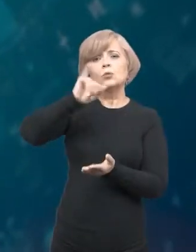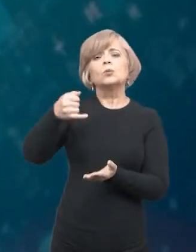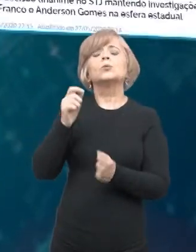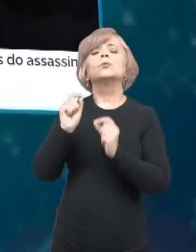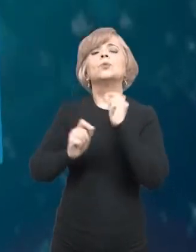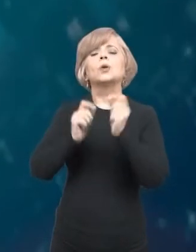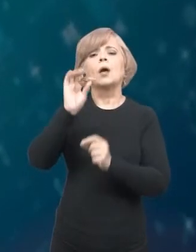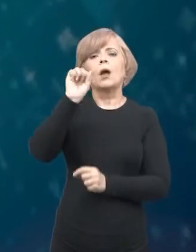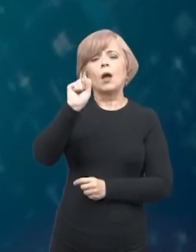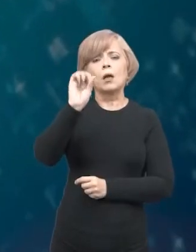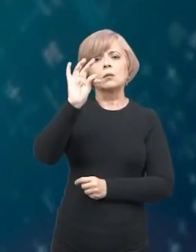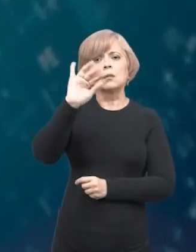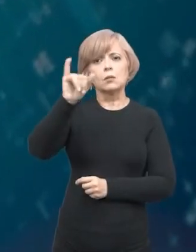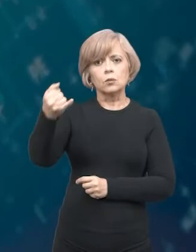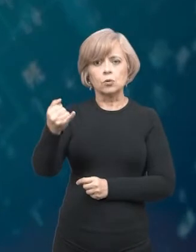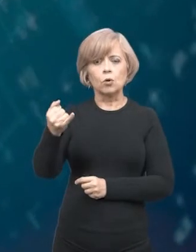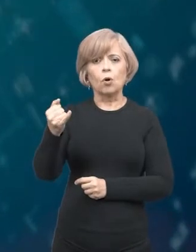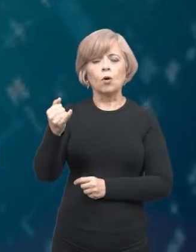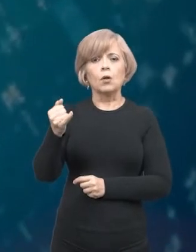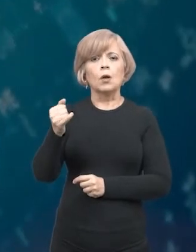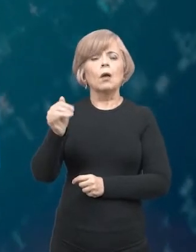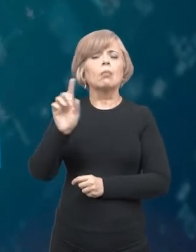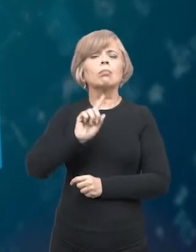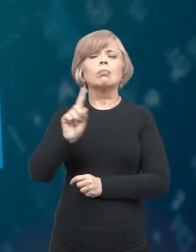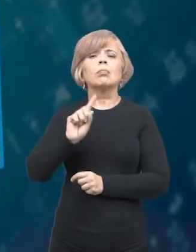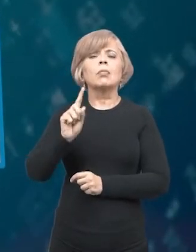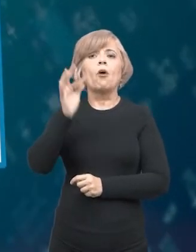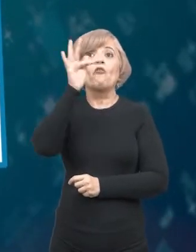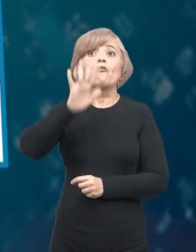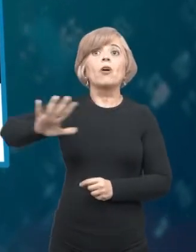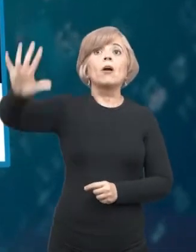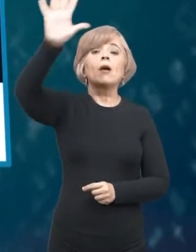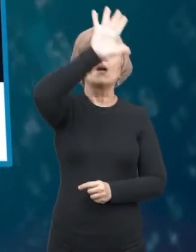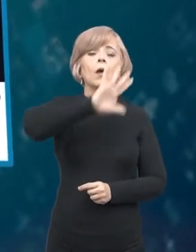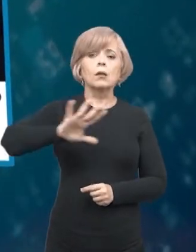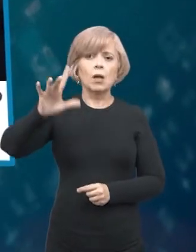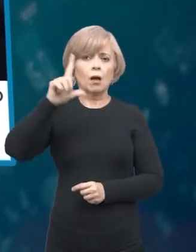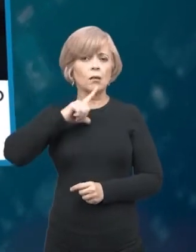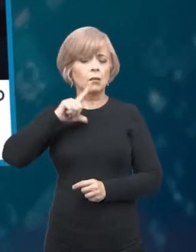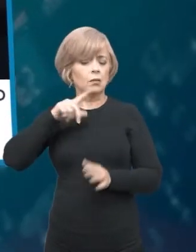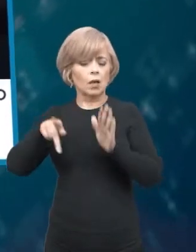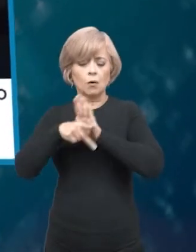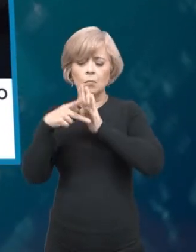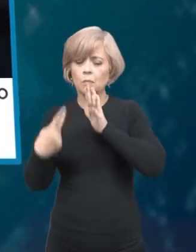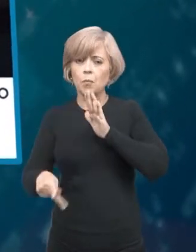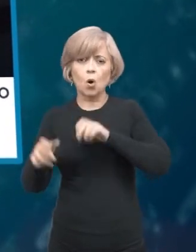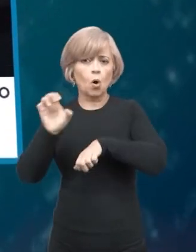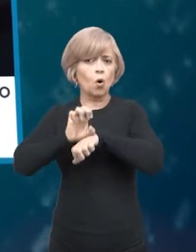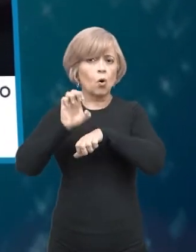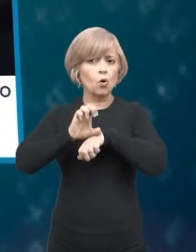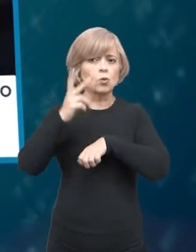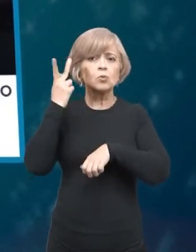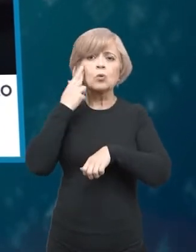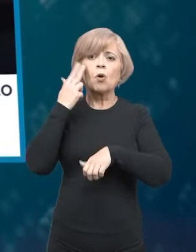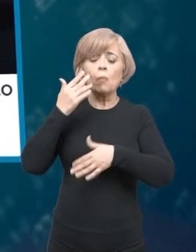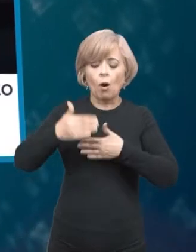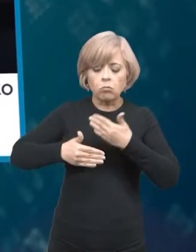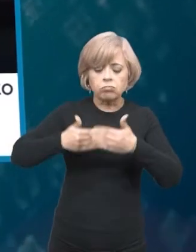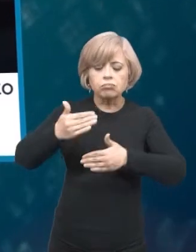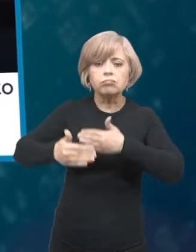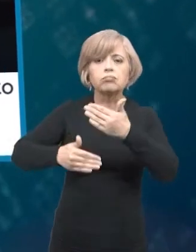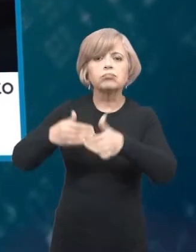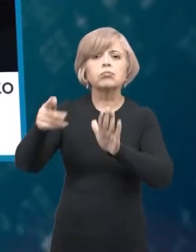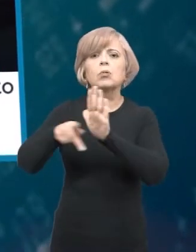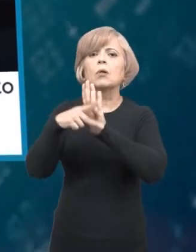no sentido de não federalizar situações que têm um trânsito normal,